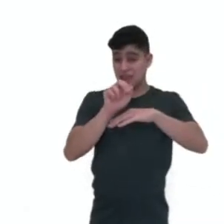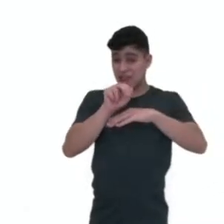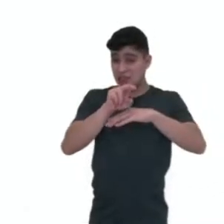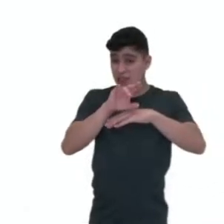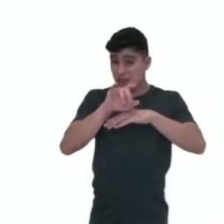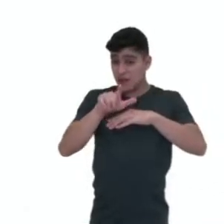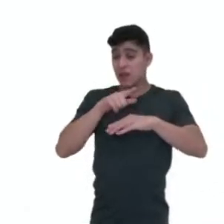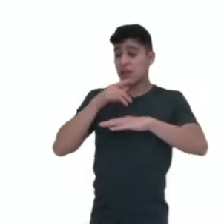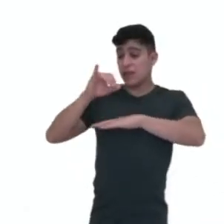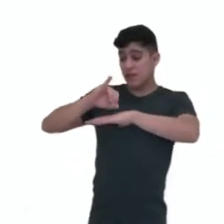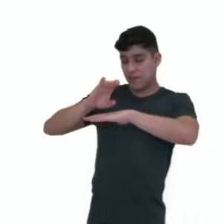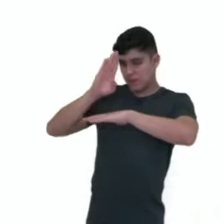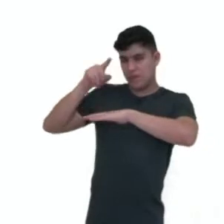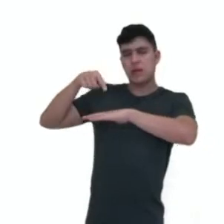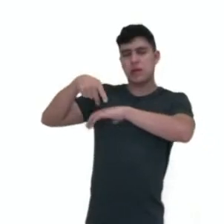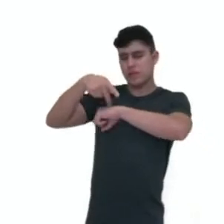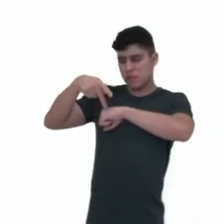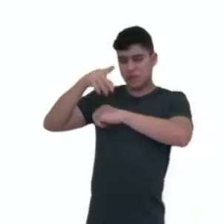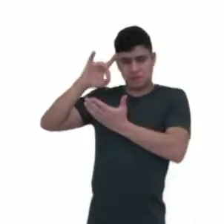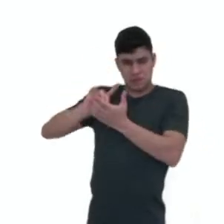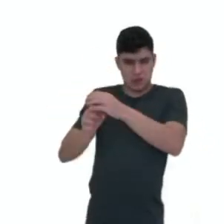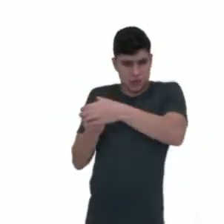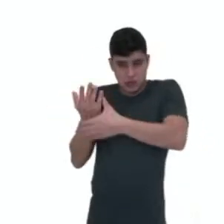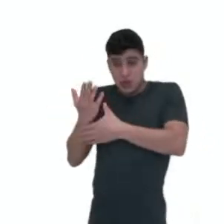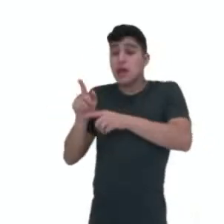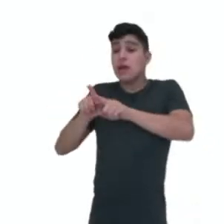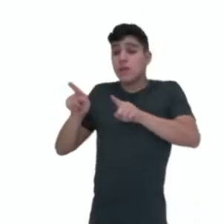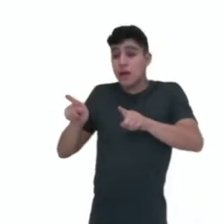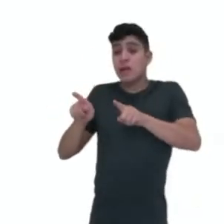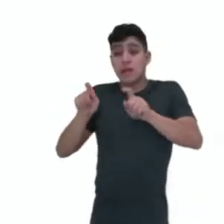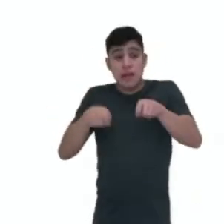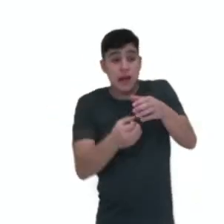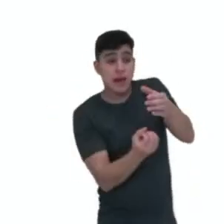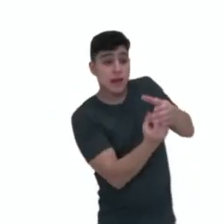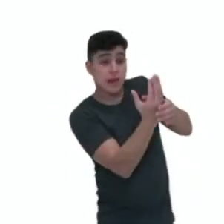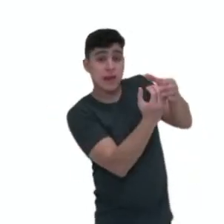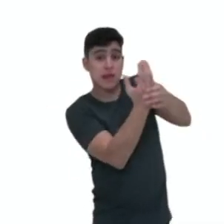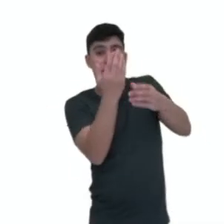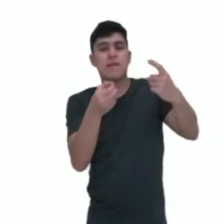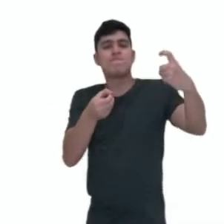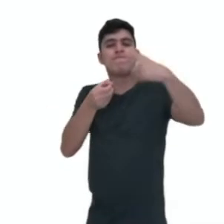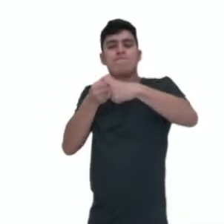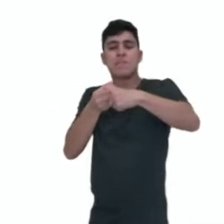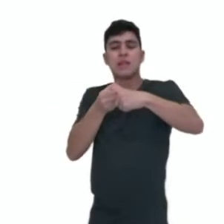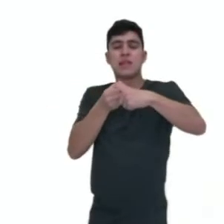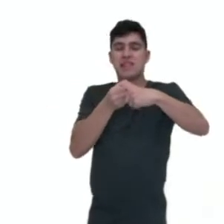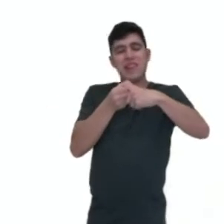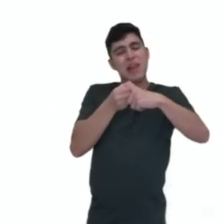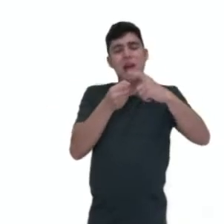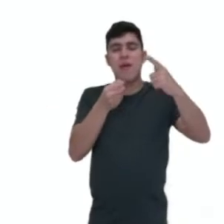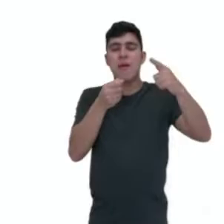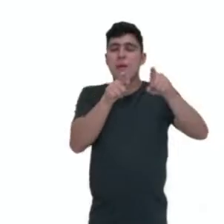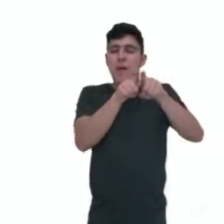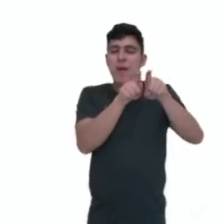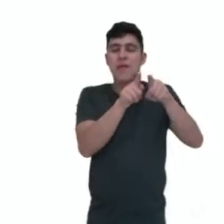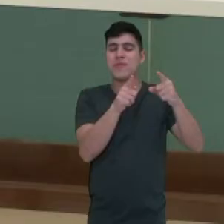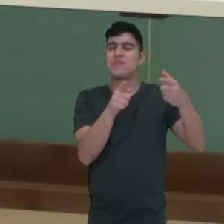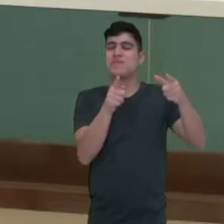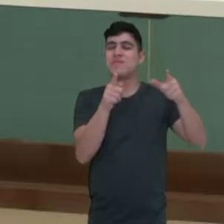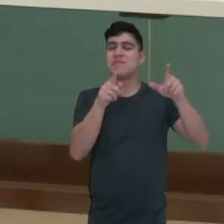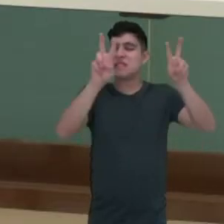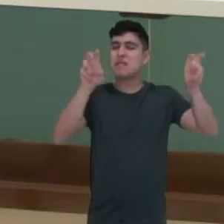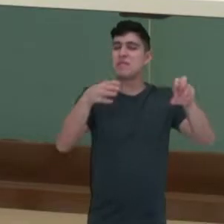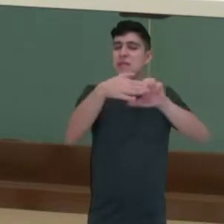seu país de origem e atuam em outros países através de instalação de filiais. Bem, e por que